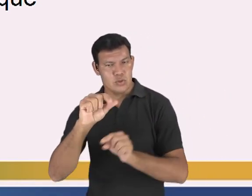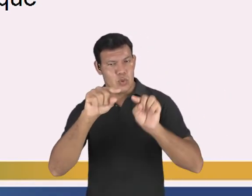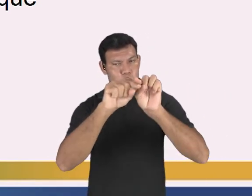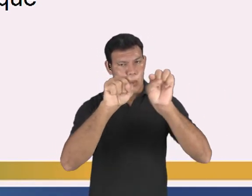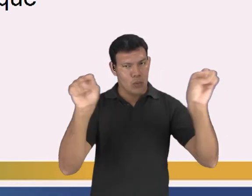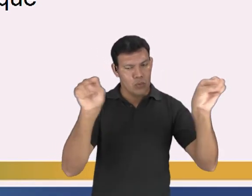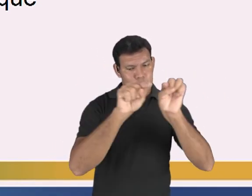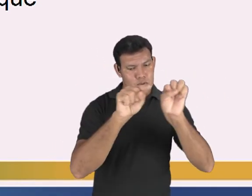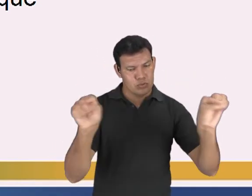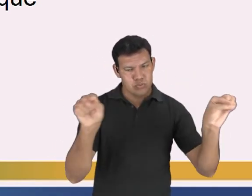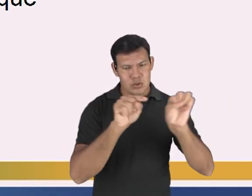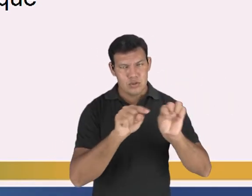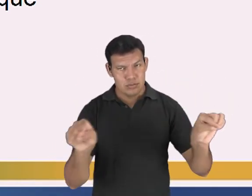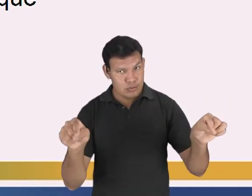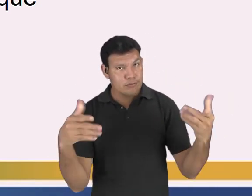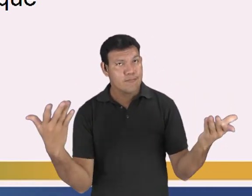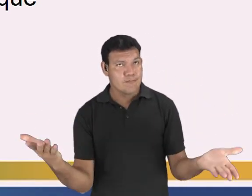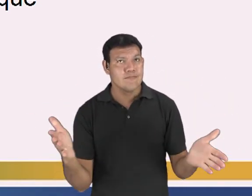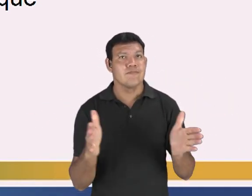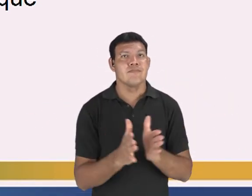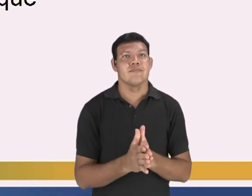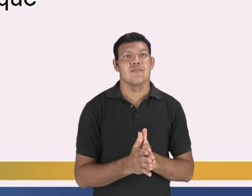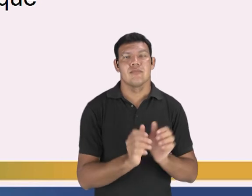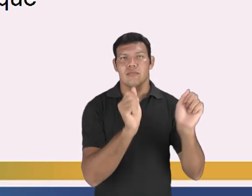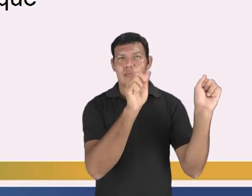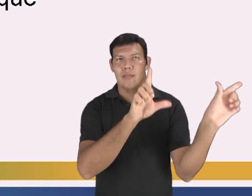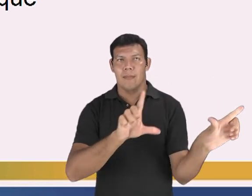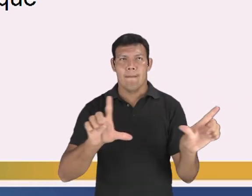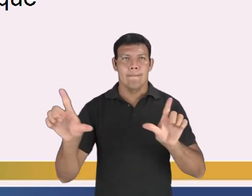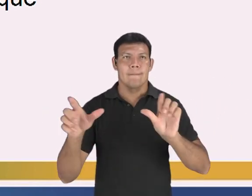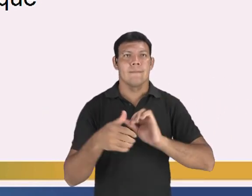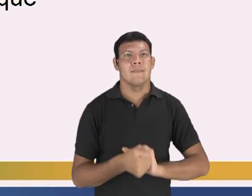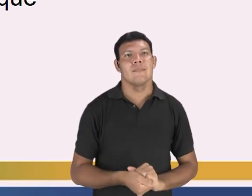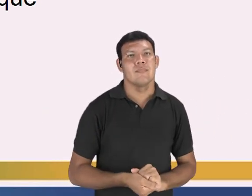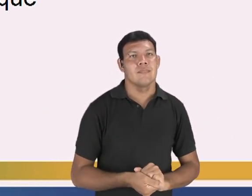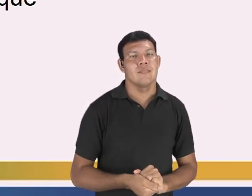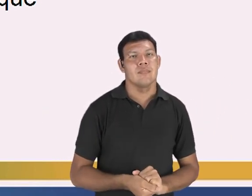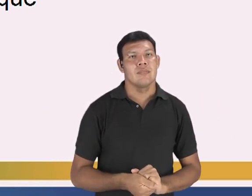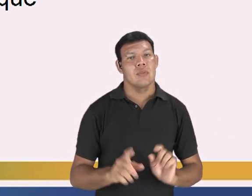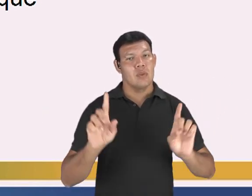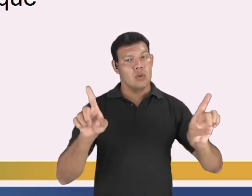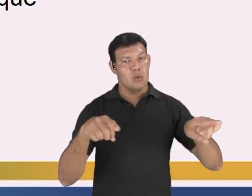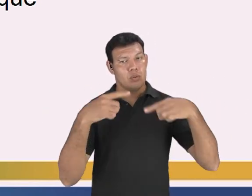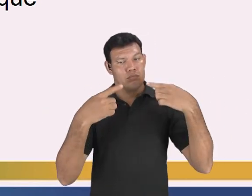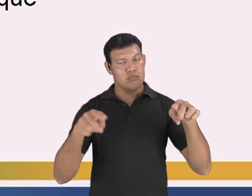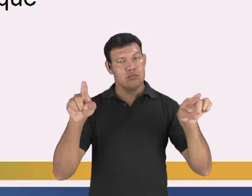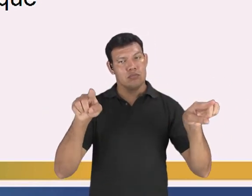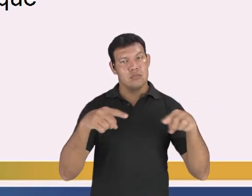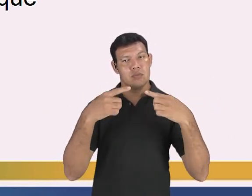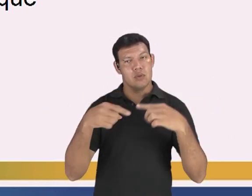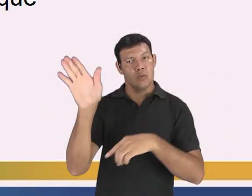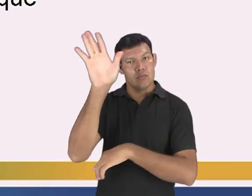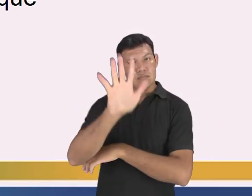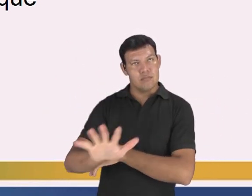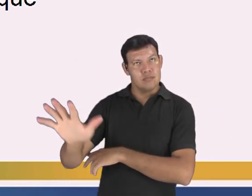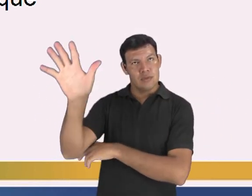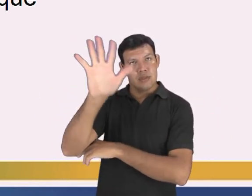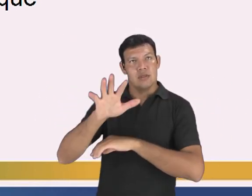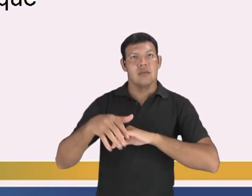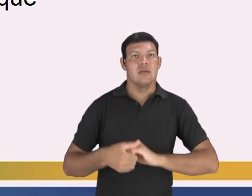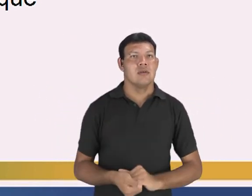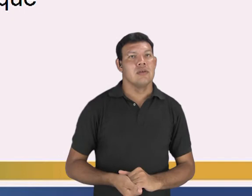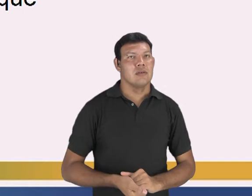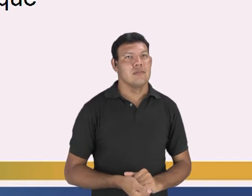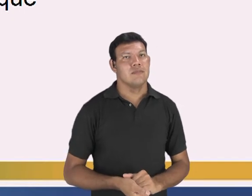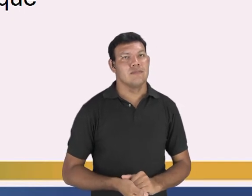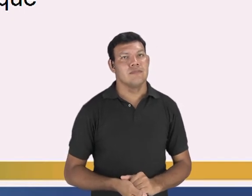da música. Eu trago aqui no slide, por exemplo, o exemplo do hino nacional. E aqui o hino nacional eu trago uma frase,